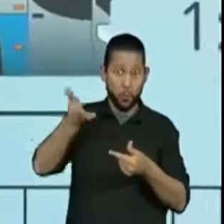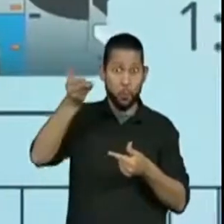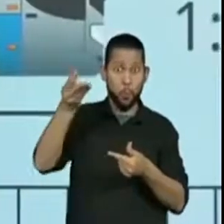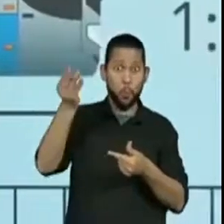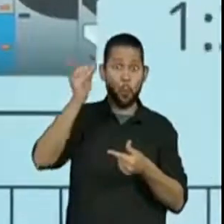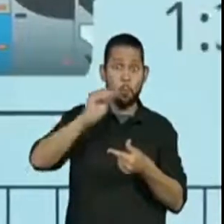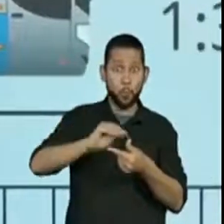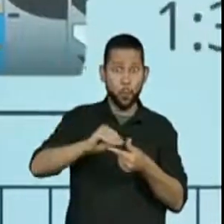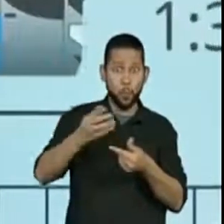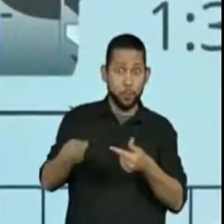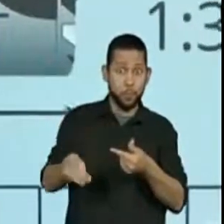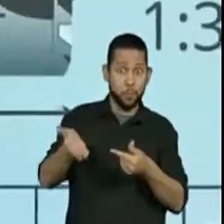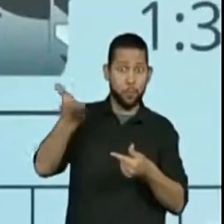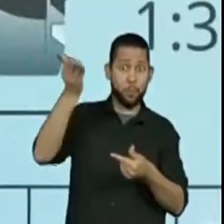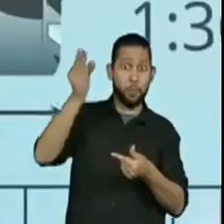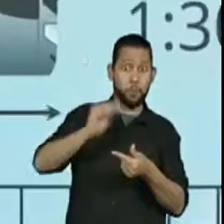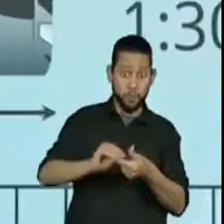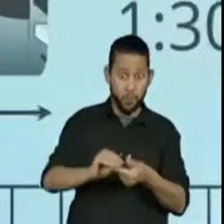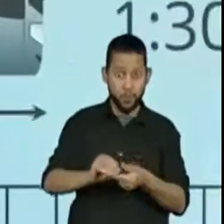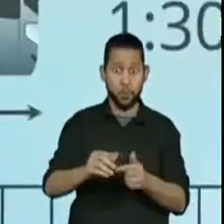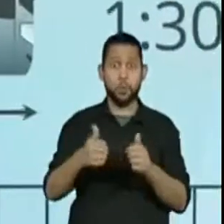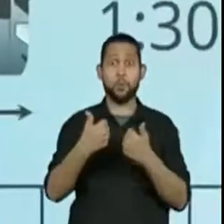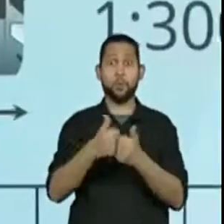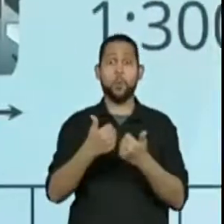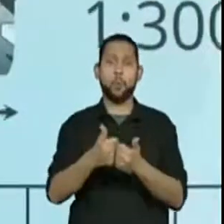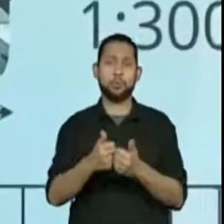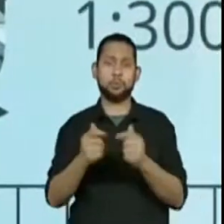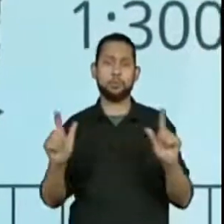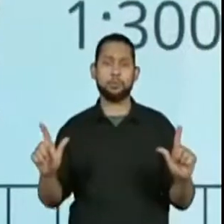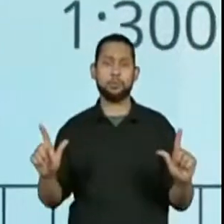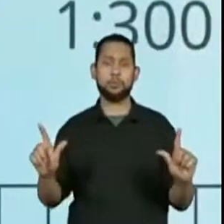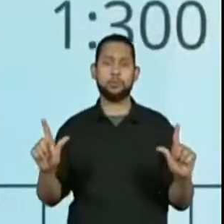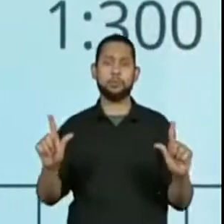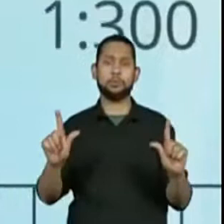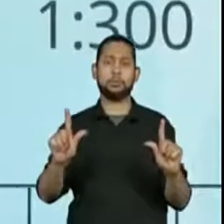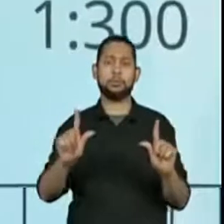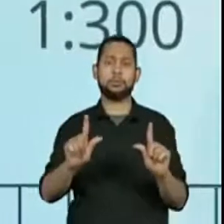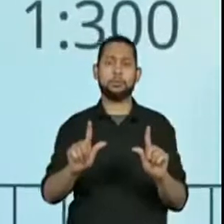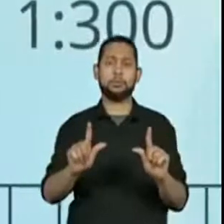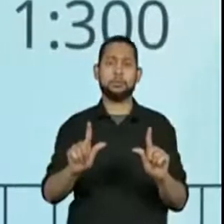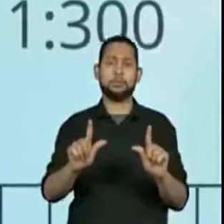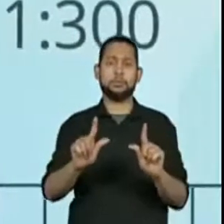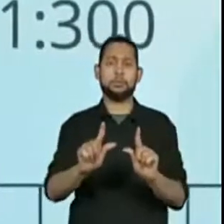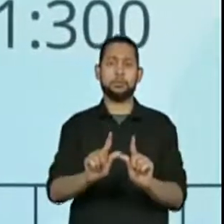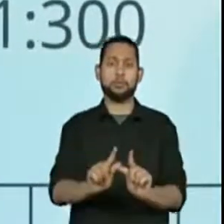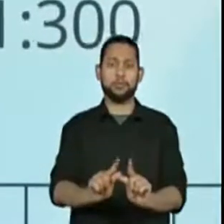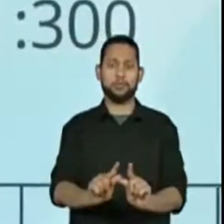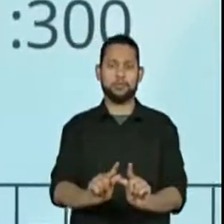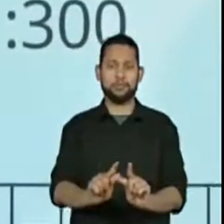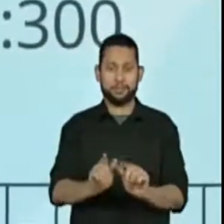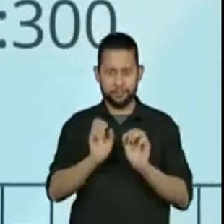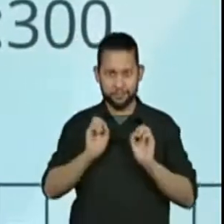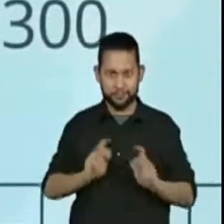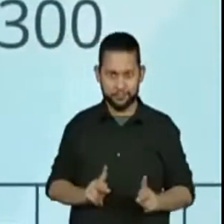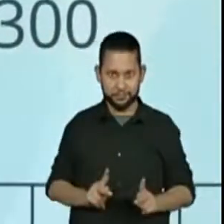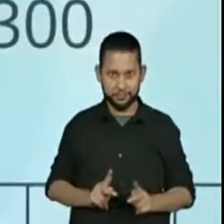Lembram-se disso? Então, um quadradinho de 1 centímetro nessa malha